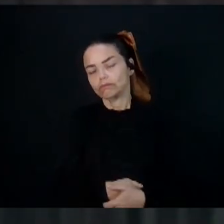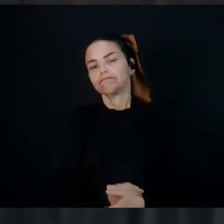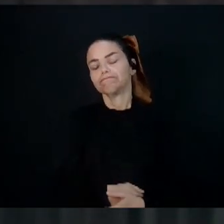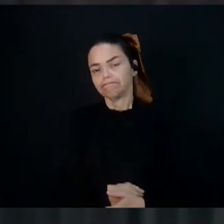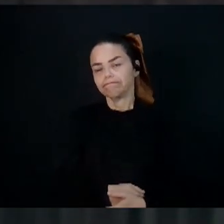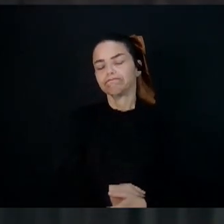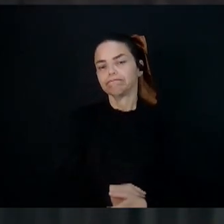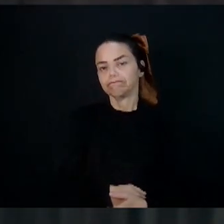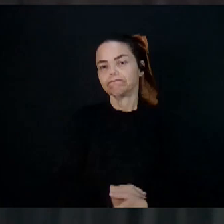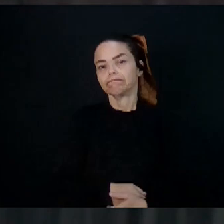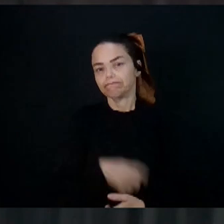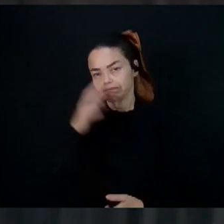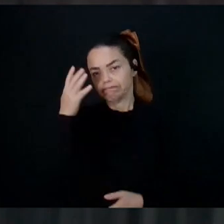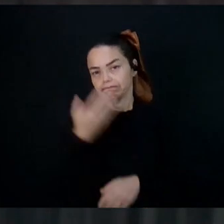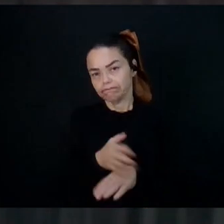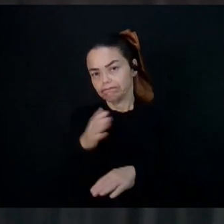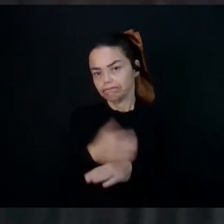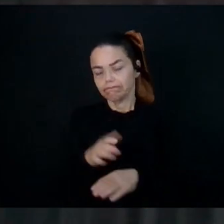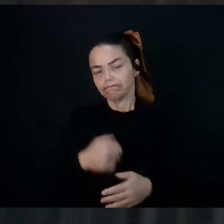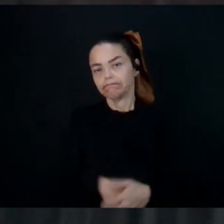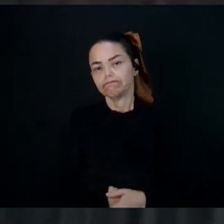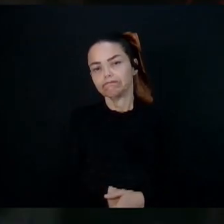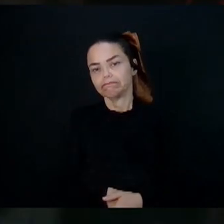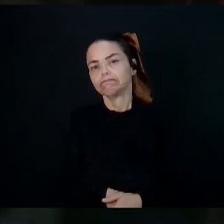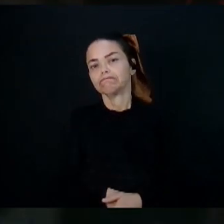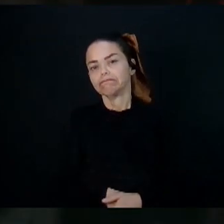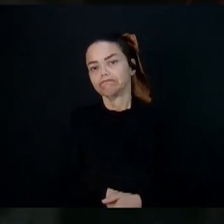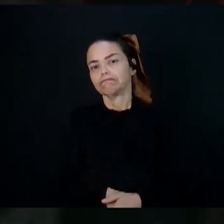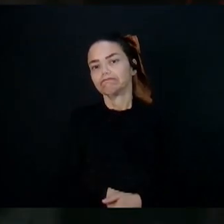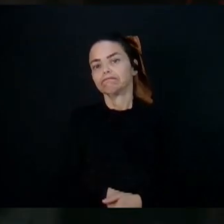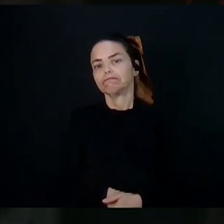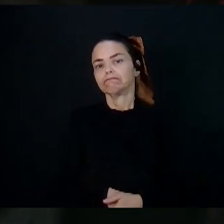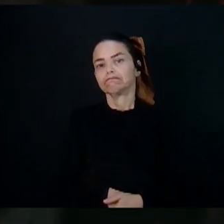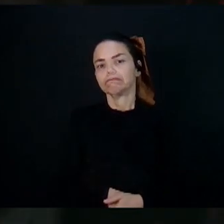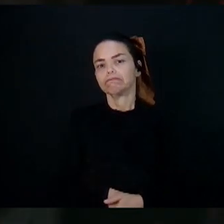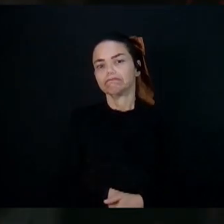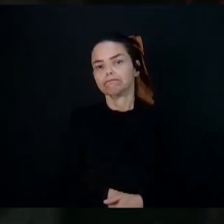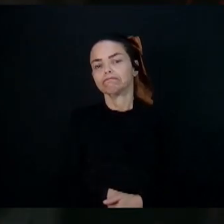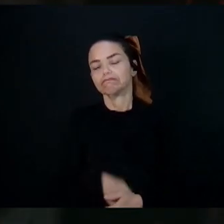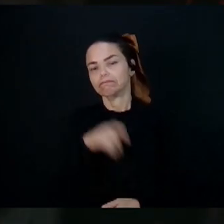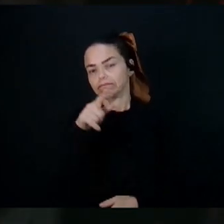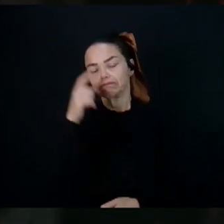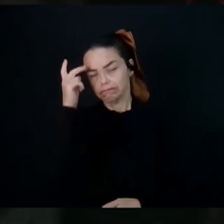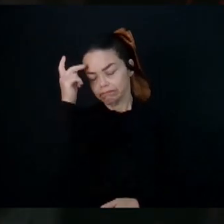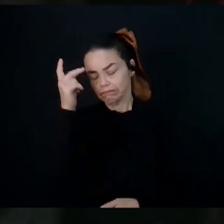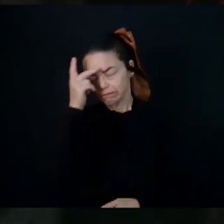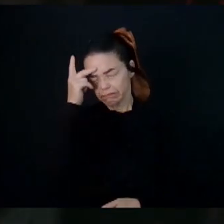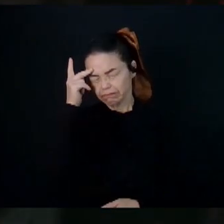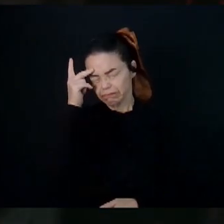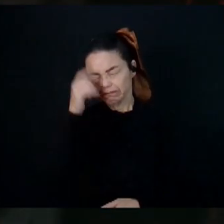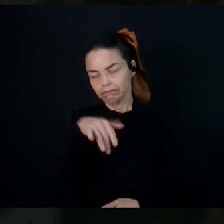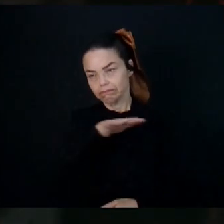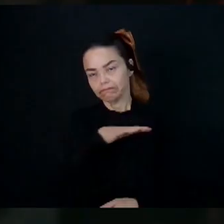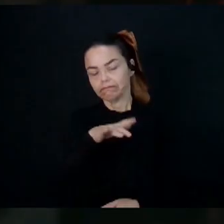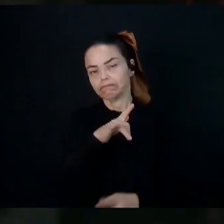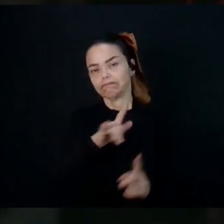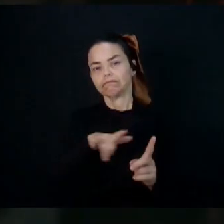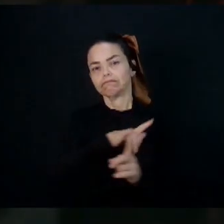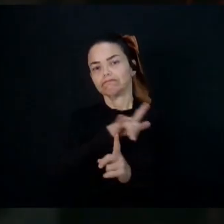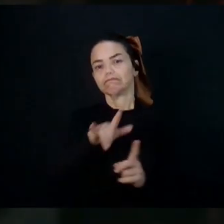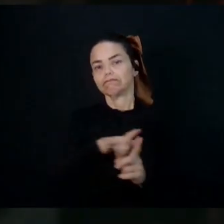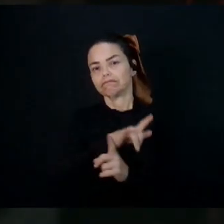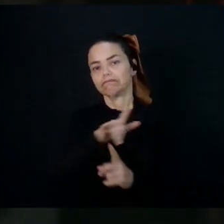uma atitude. Então, gente, são pessoas manipuladoras. Manipuladoras. E tem pessoas que